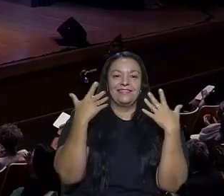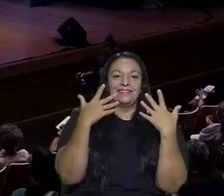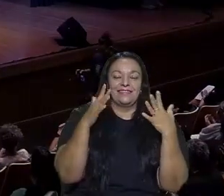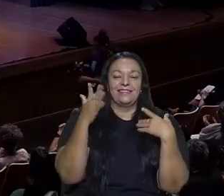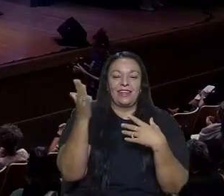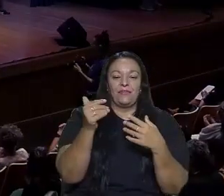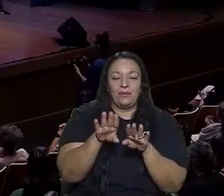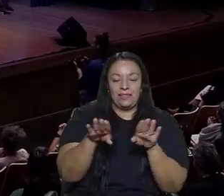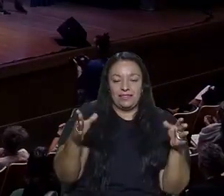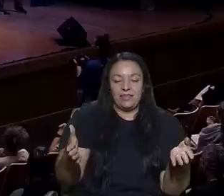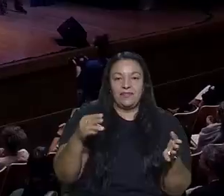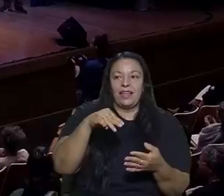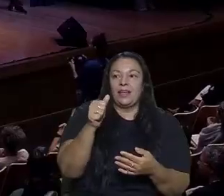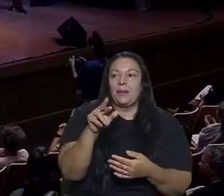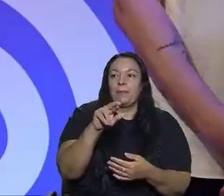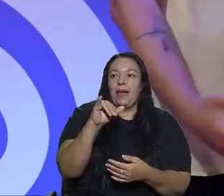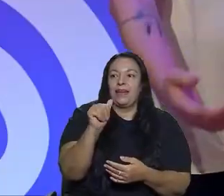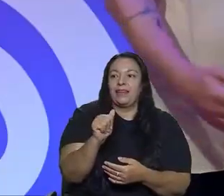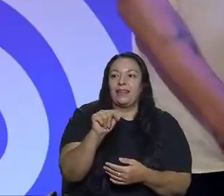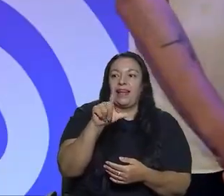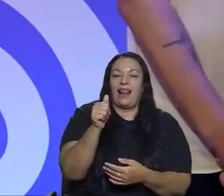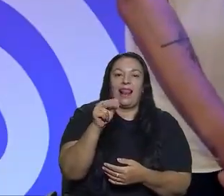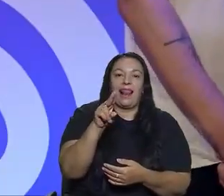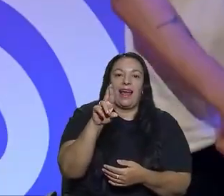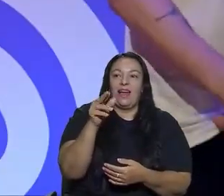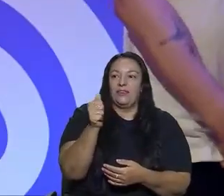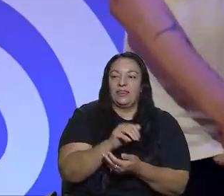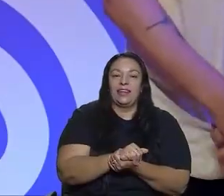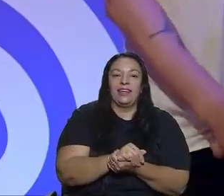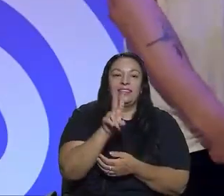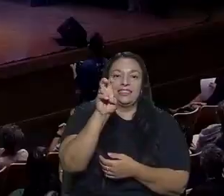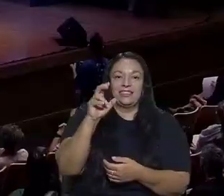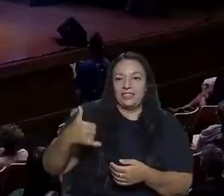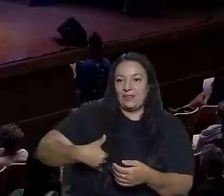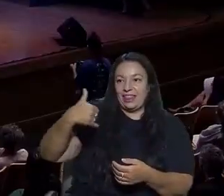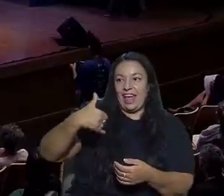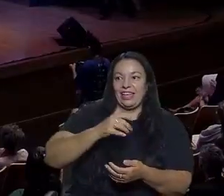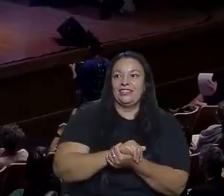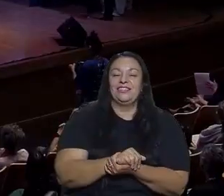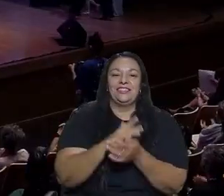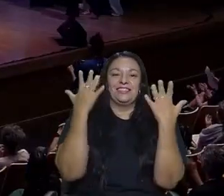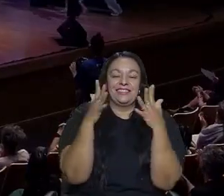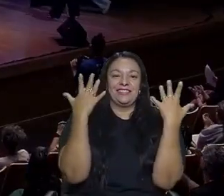Vamos receber a Maria Laura Ribeiro, de 5 aninhos.